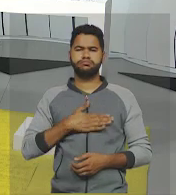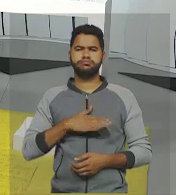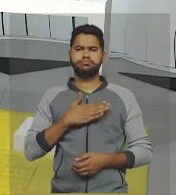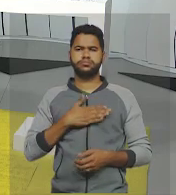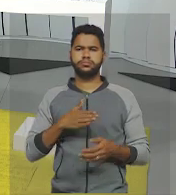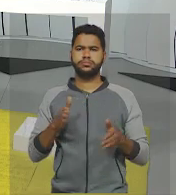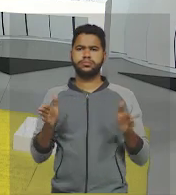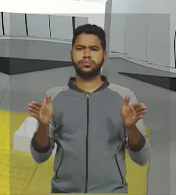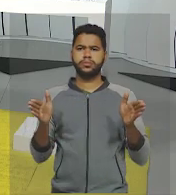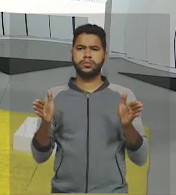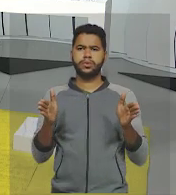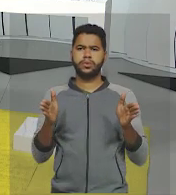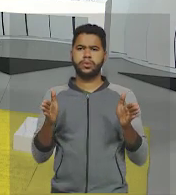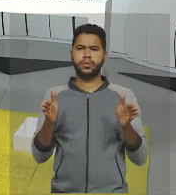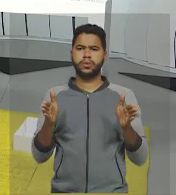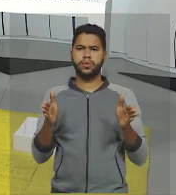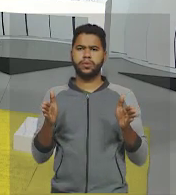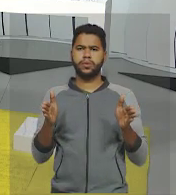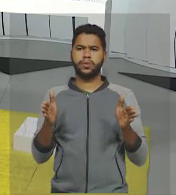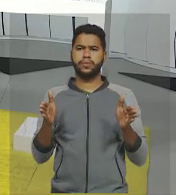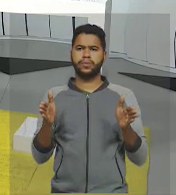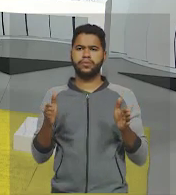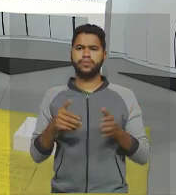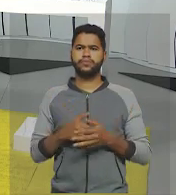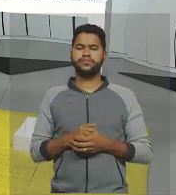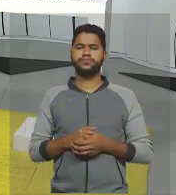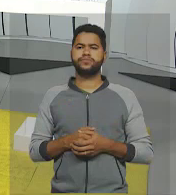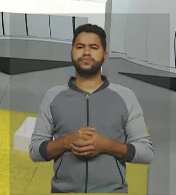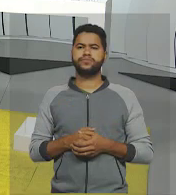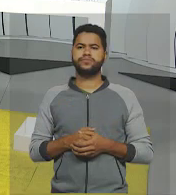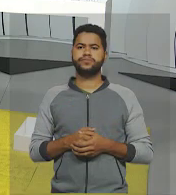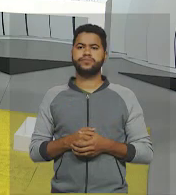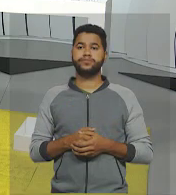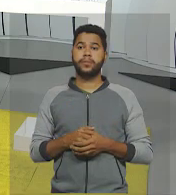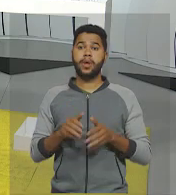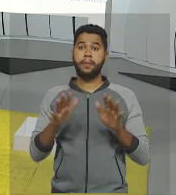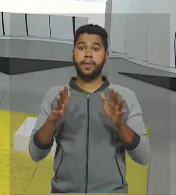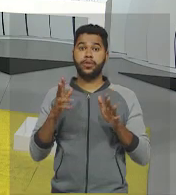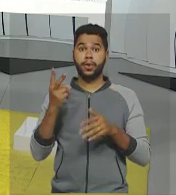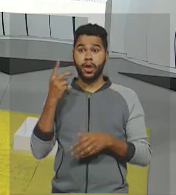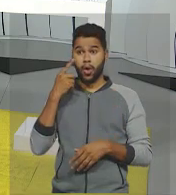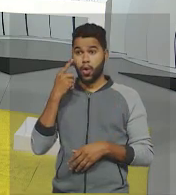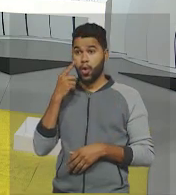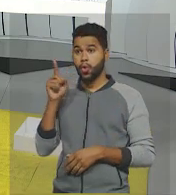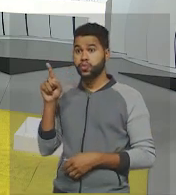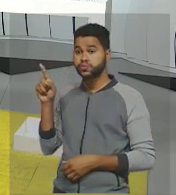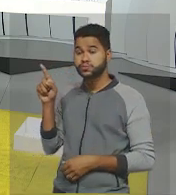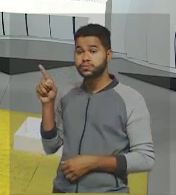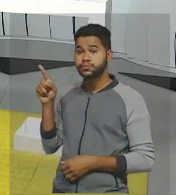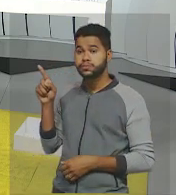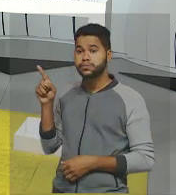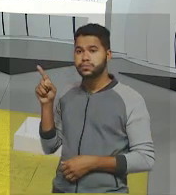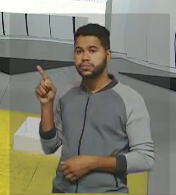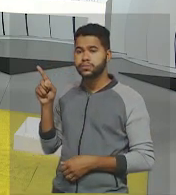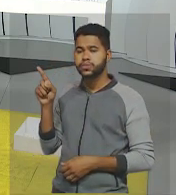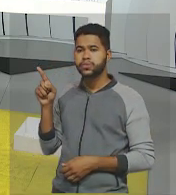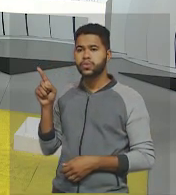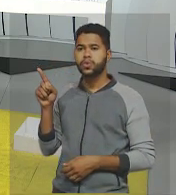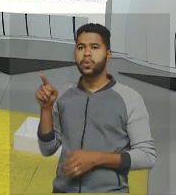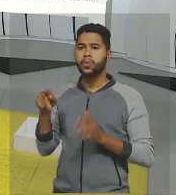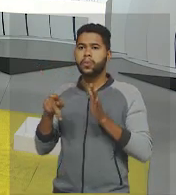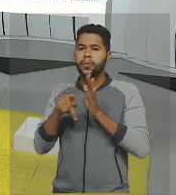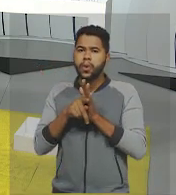aqui, ó. Tem que ser um pouquinho mais para cá. Aqui, ó. Então, mais ou menos onde estão minhas duas mãos agora, ó, é o